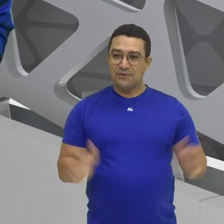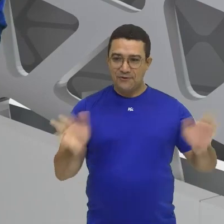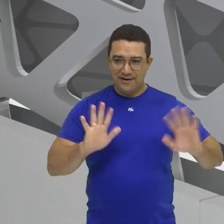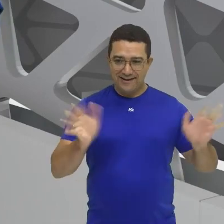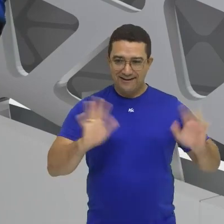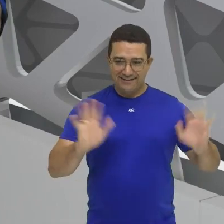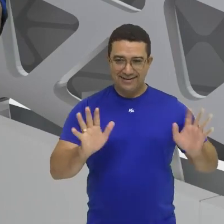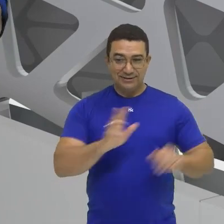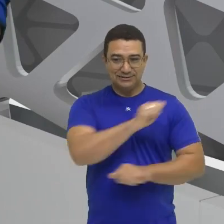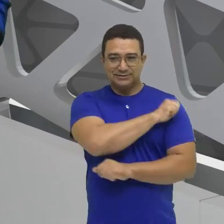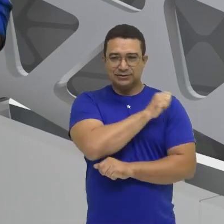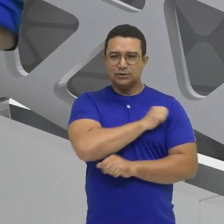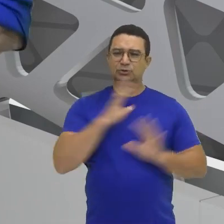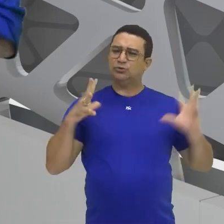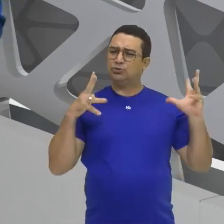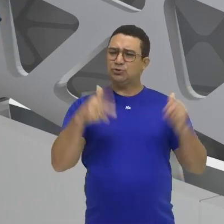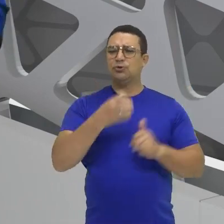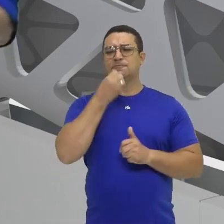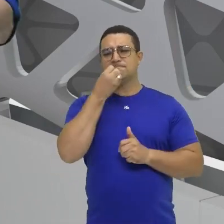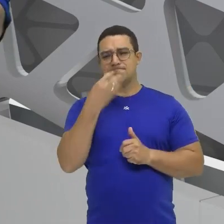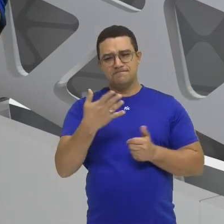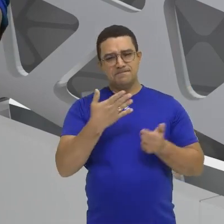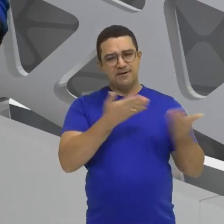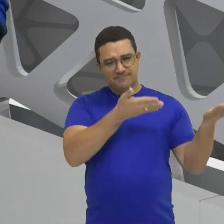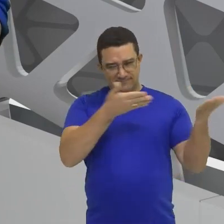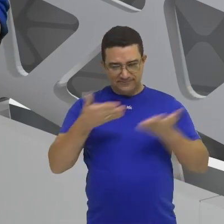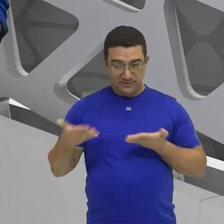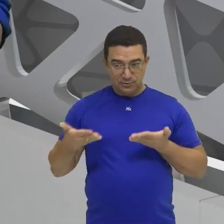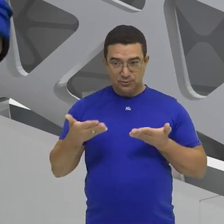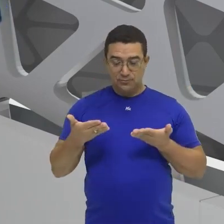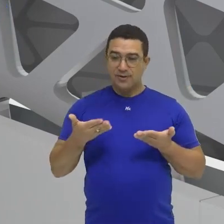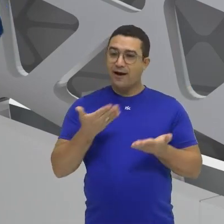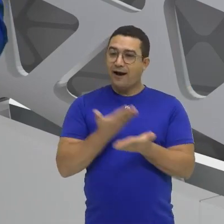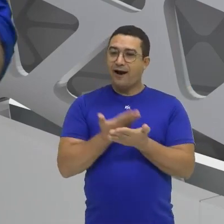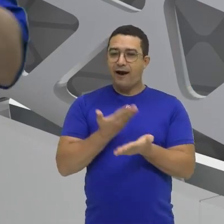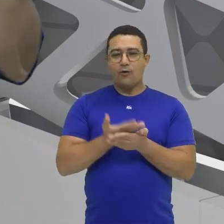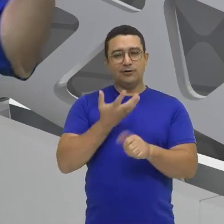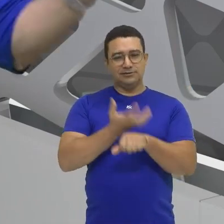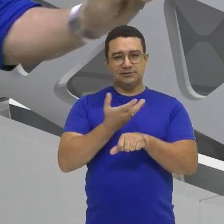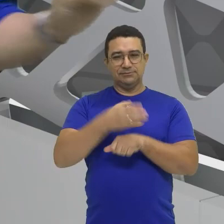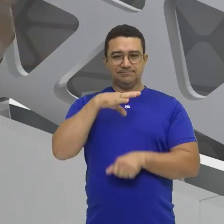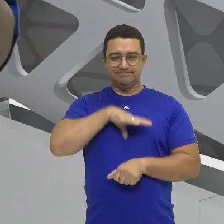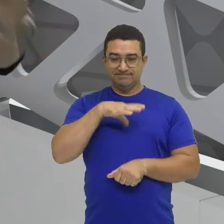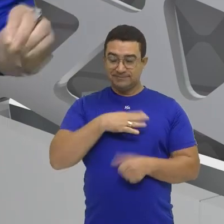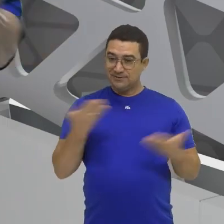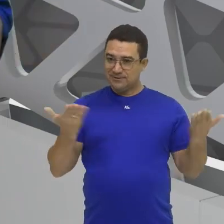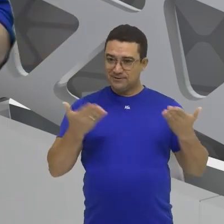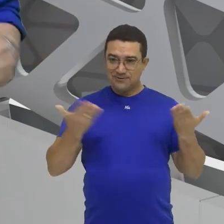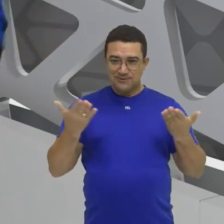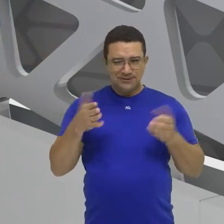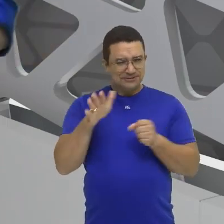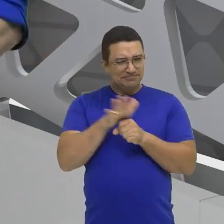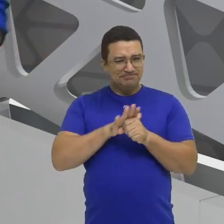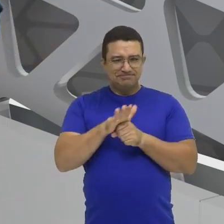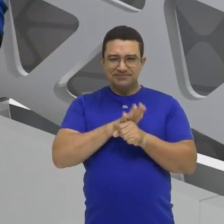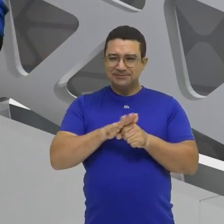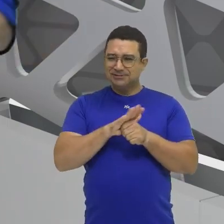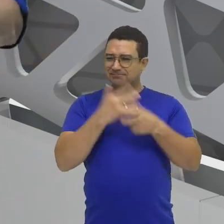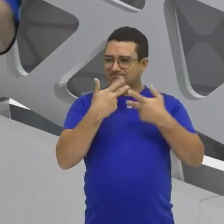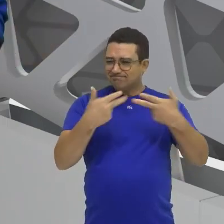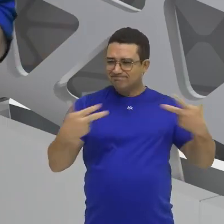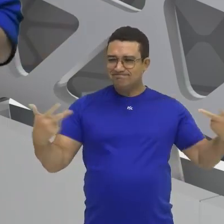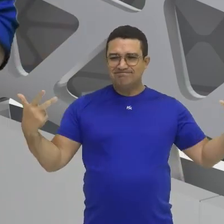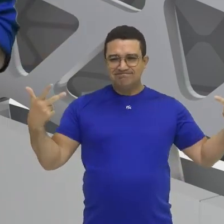Olá, pessoal. Sejam muito bem-vindos à nossa aula de língua portuguesa. Hoje está recheado de conhecimento para